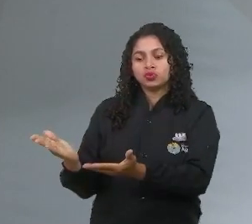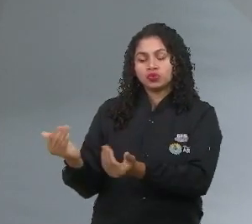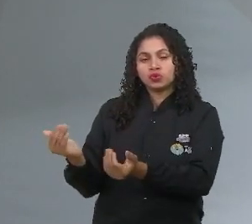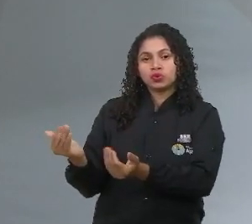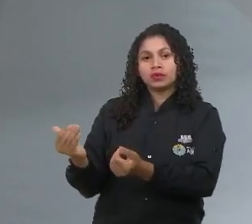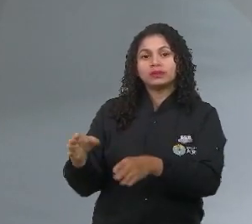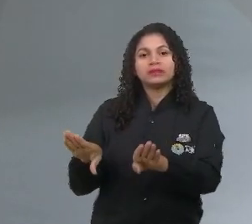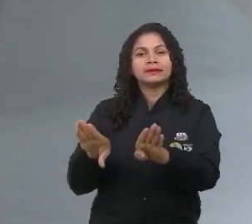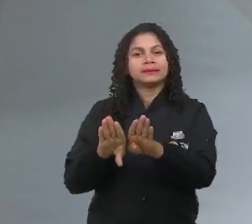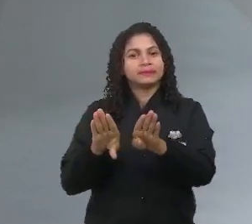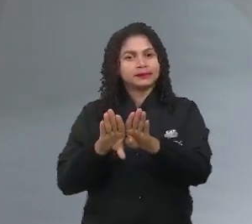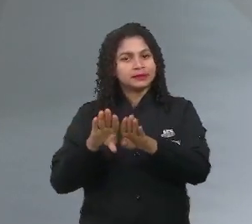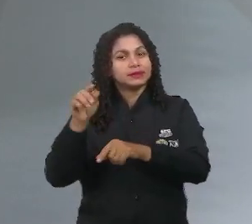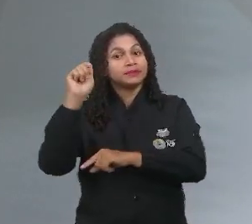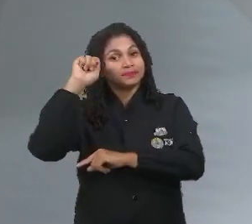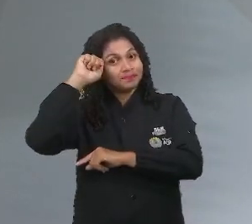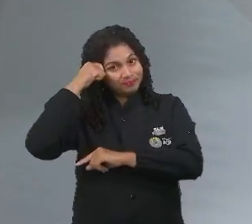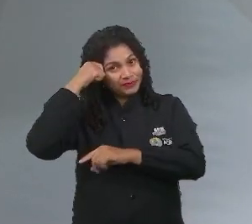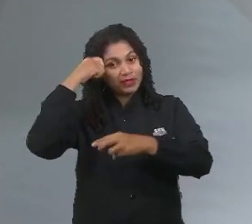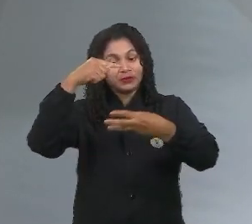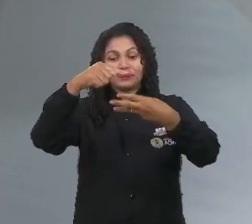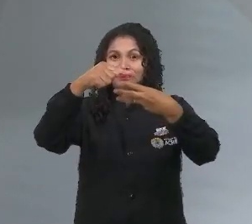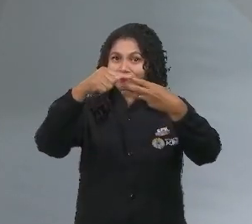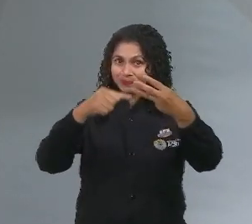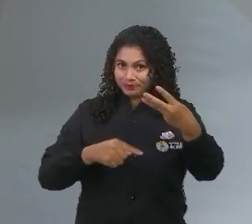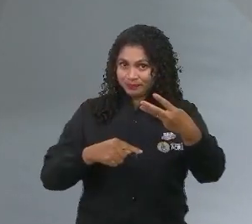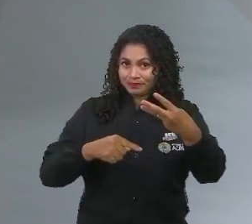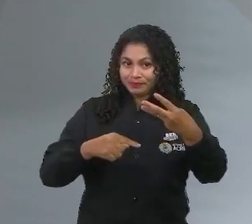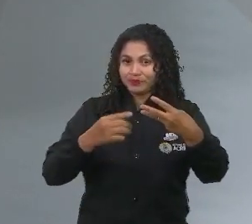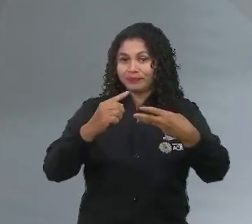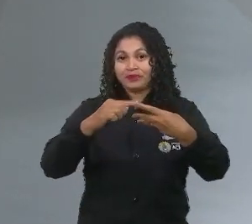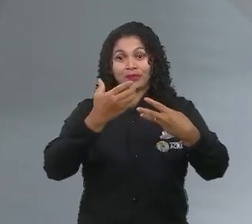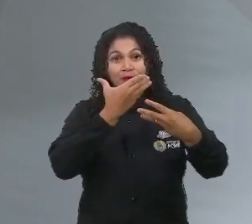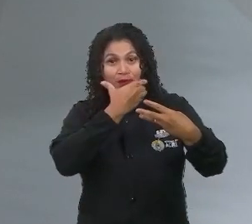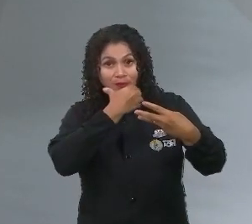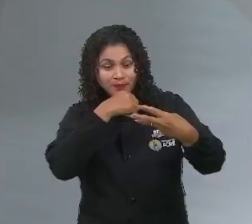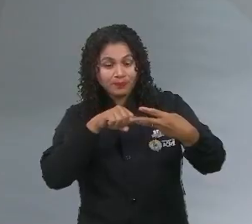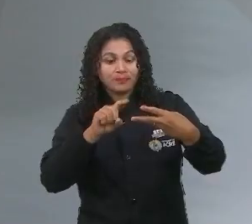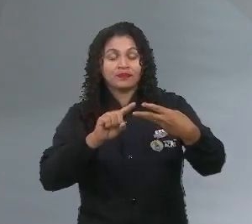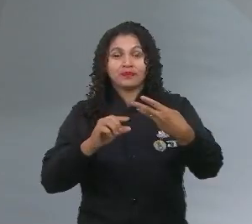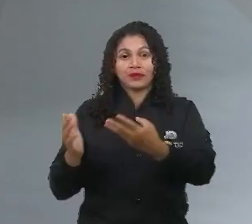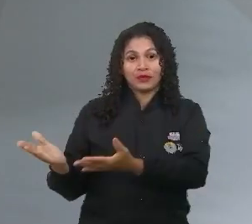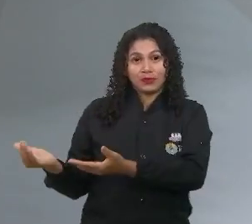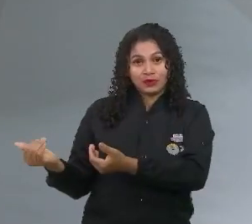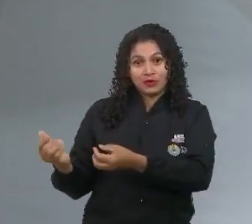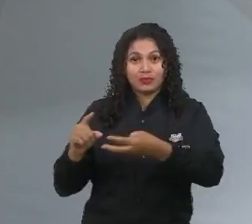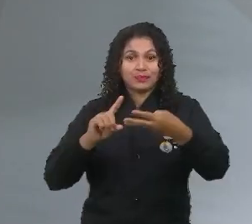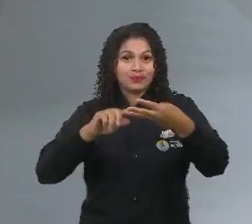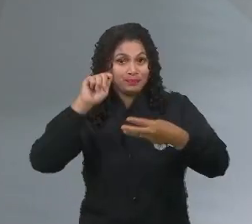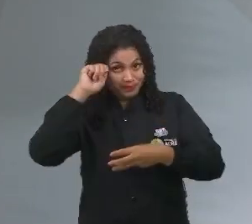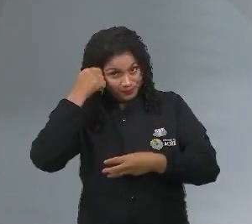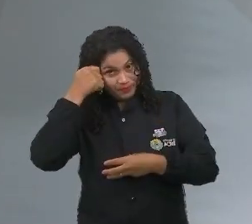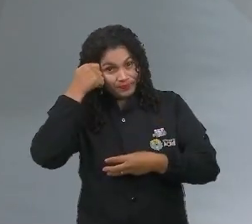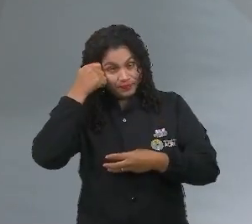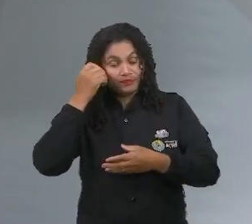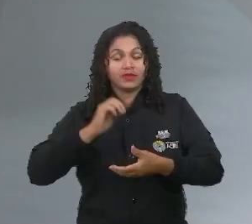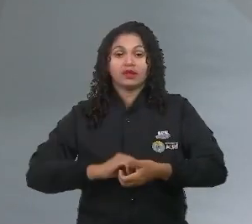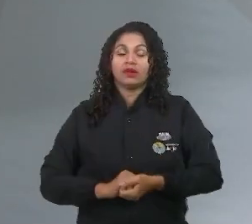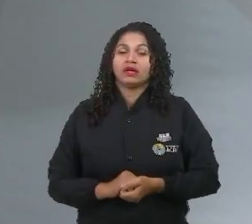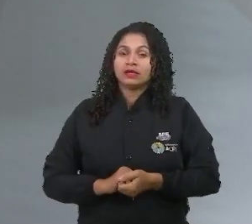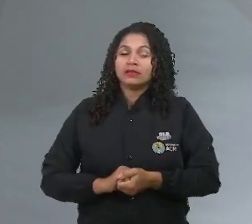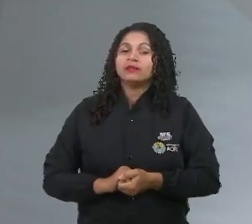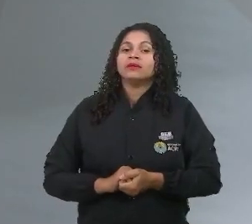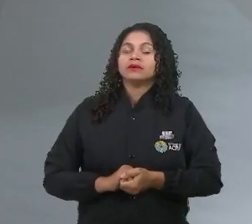que estão condenados pelo nosso sistema judiciário, eles têm uma cor. Majoritariamente, eles são